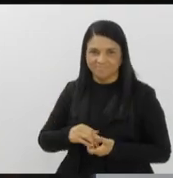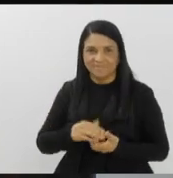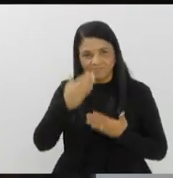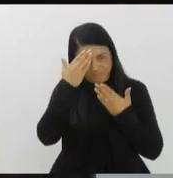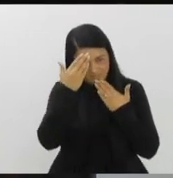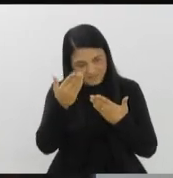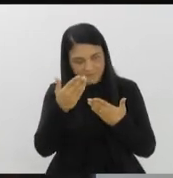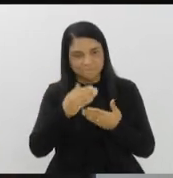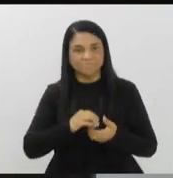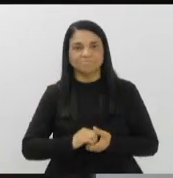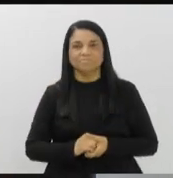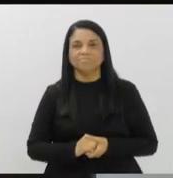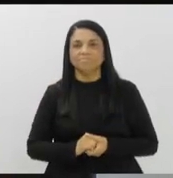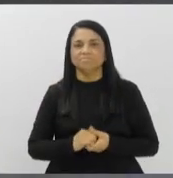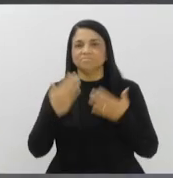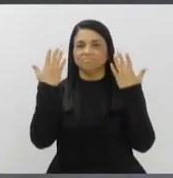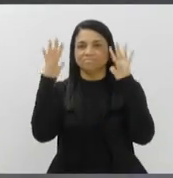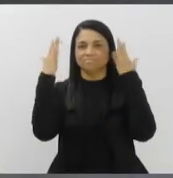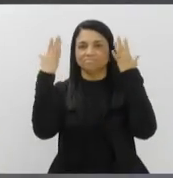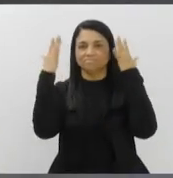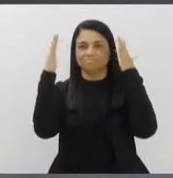Obrigada.